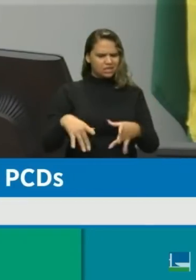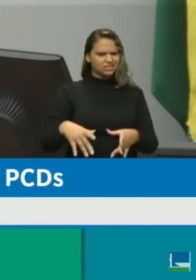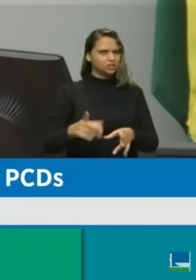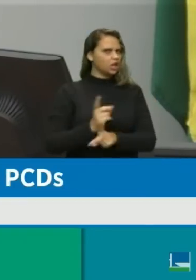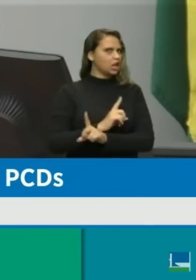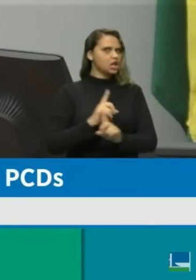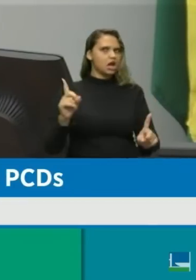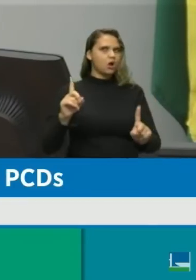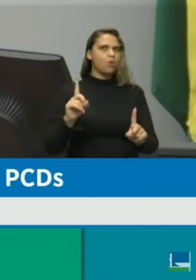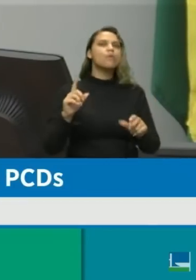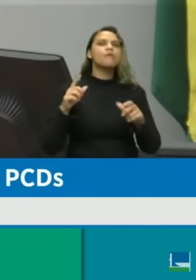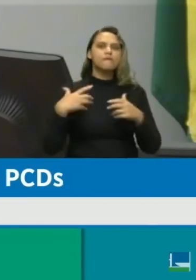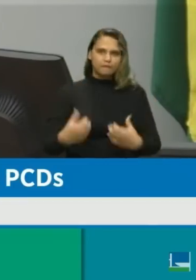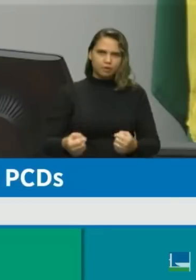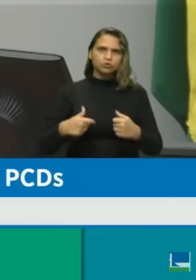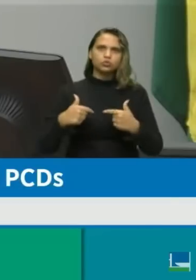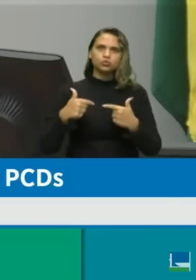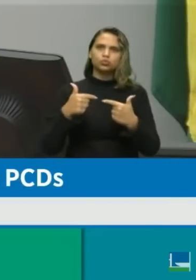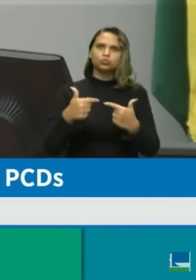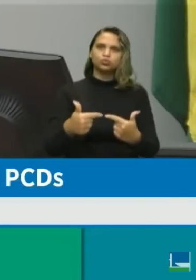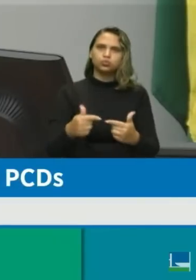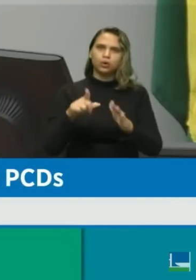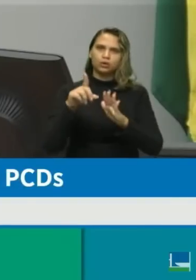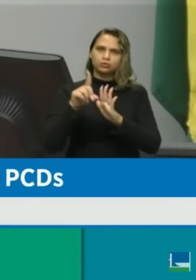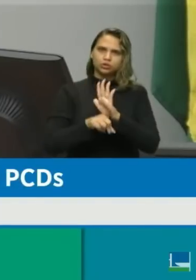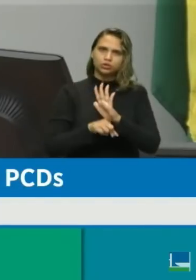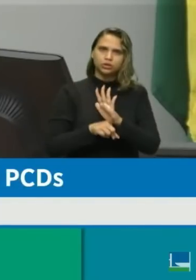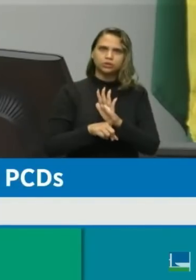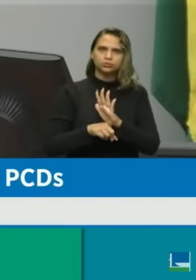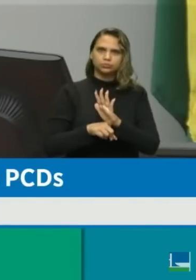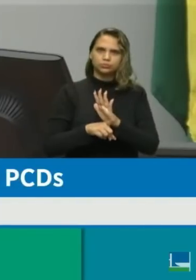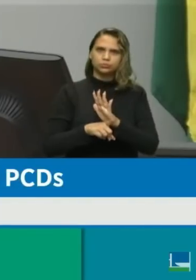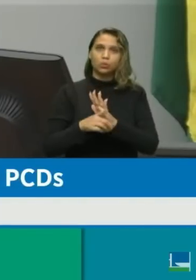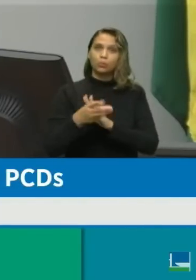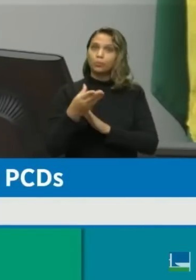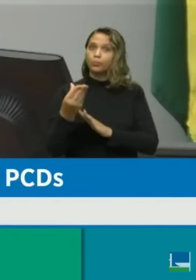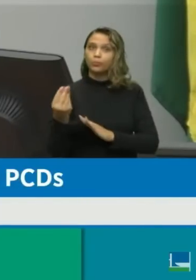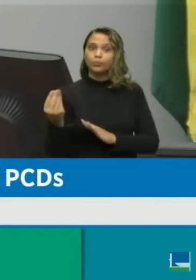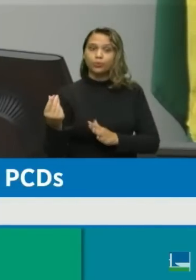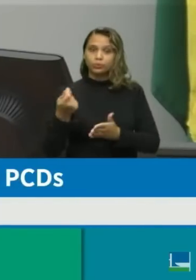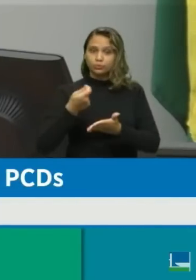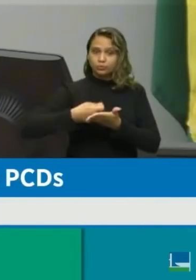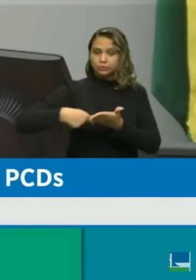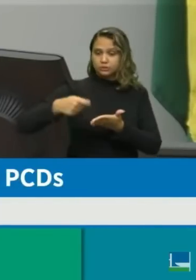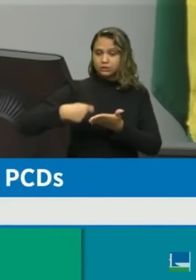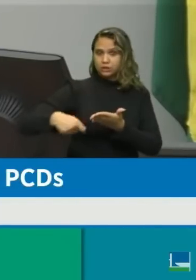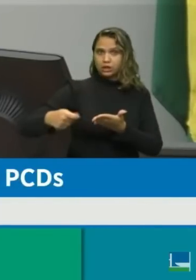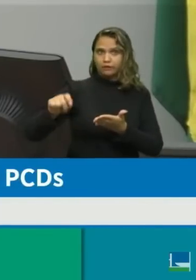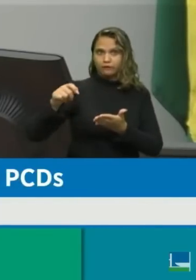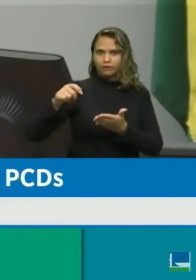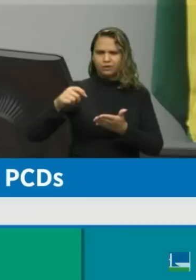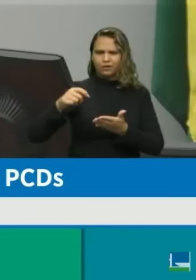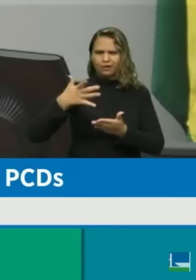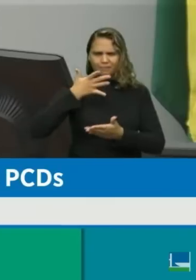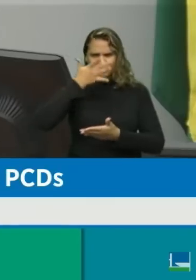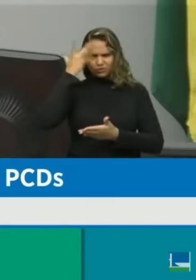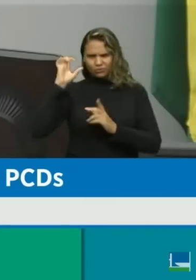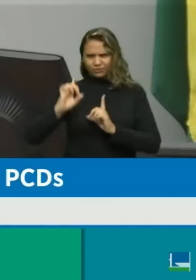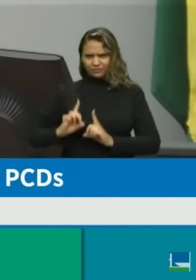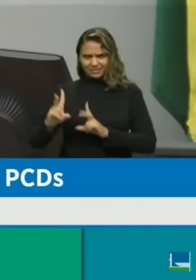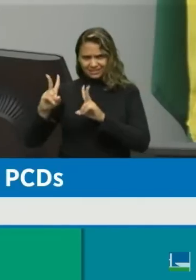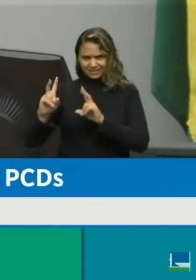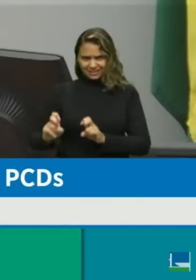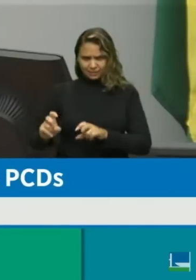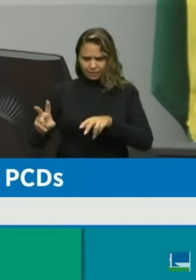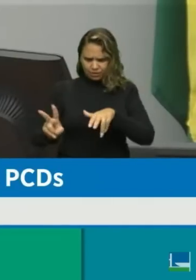instante lutar pelos nossos direitos. Enfim, muitos escrevem, não é? Nada sobre nós sem nós.